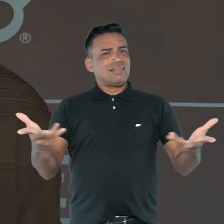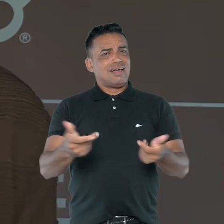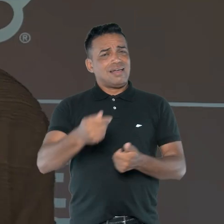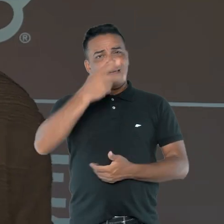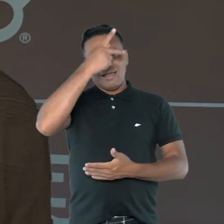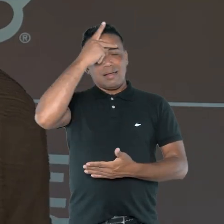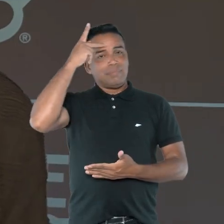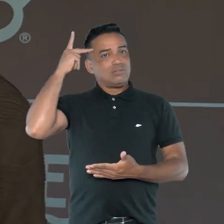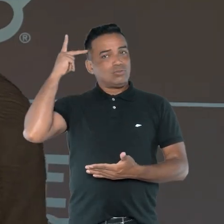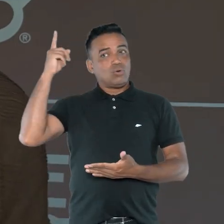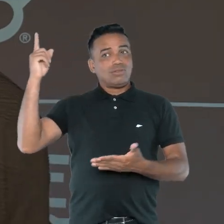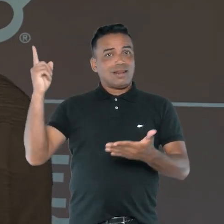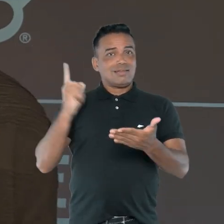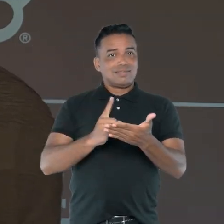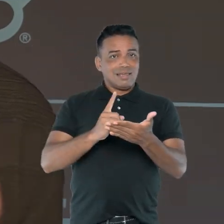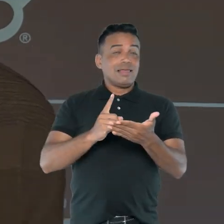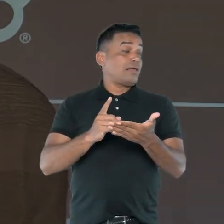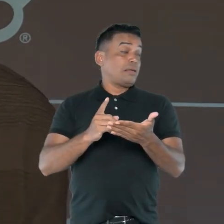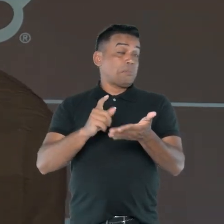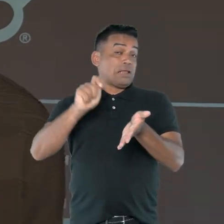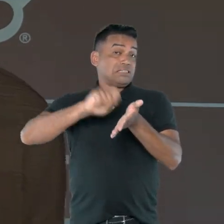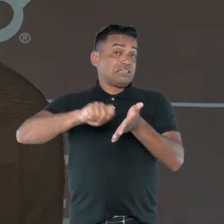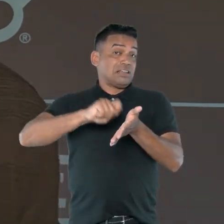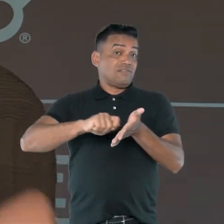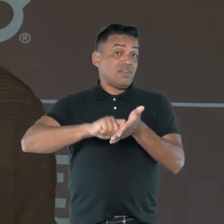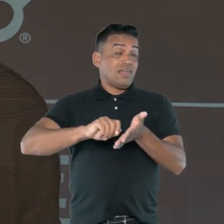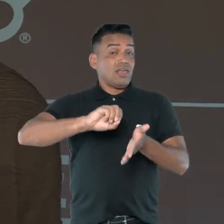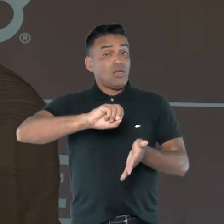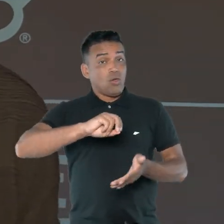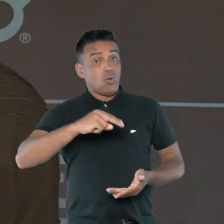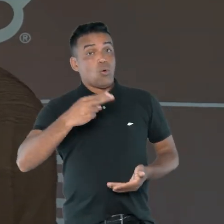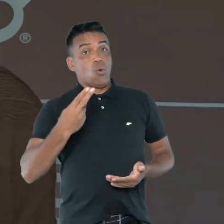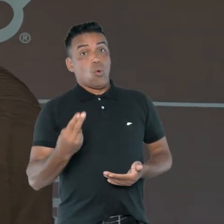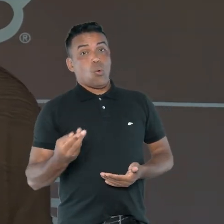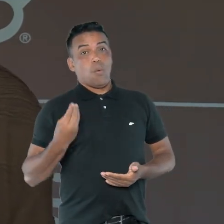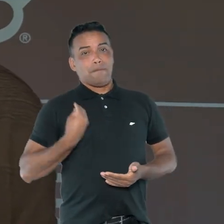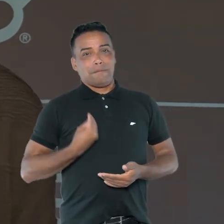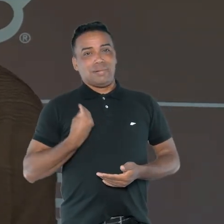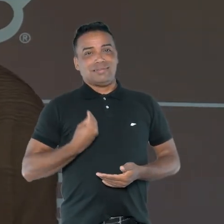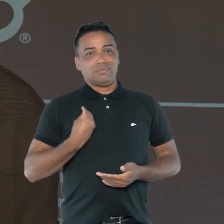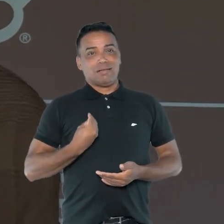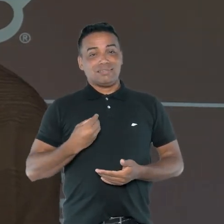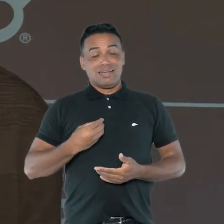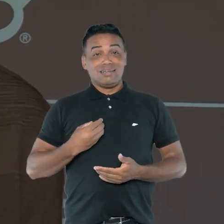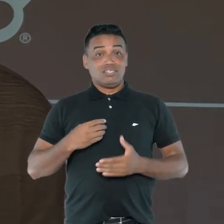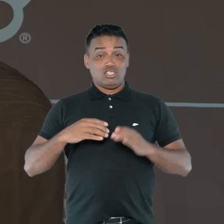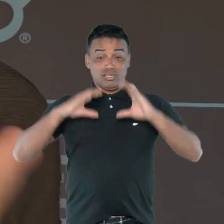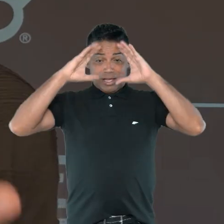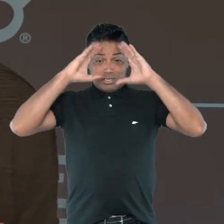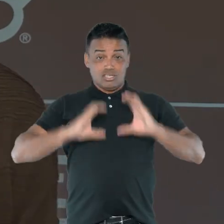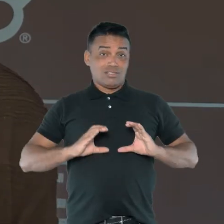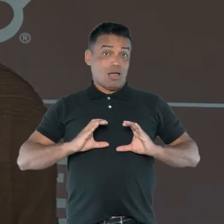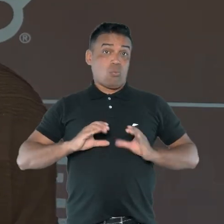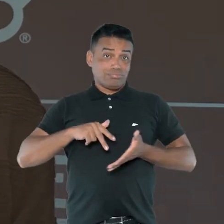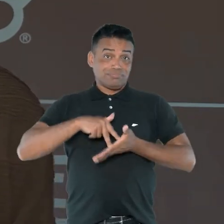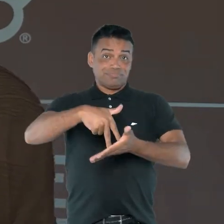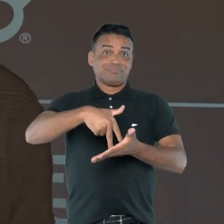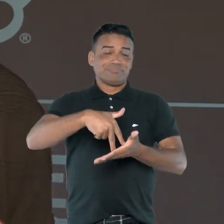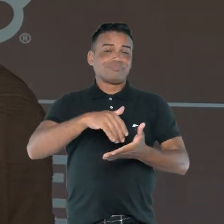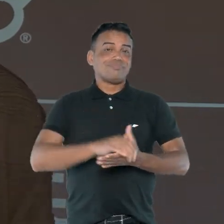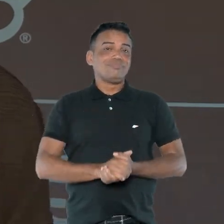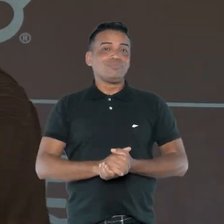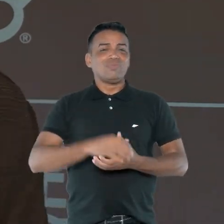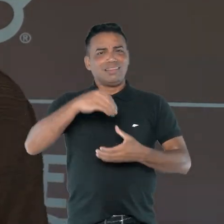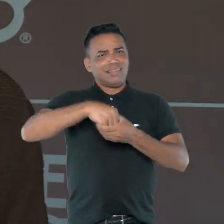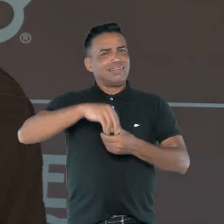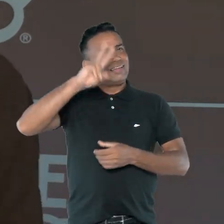em trazer o leitor para escrever ou para participar de modo muito ativo, né, da